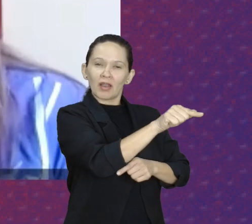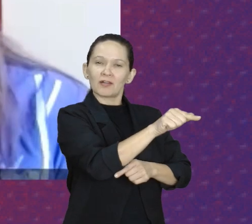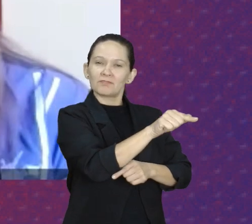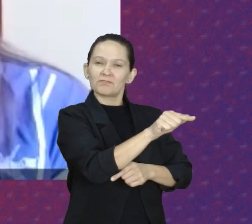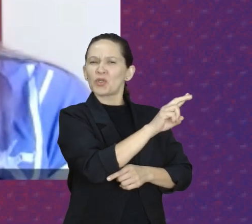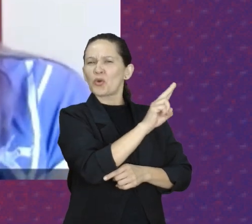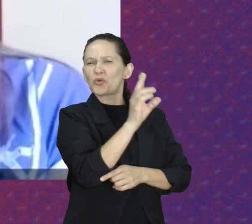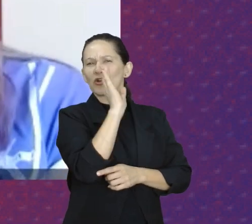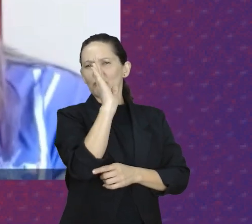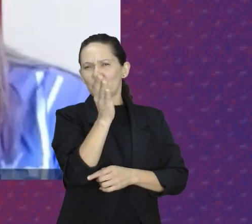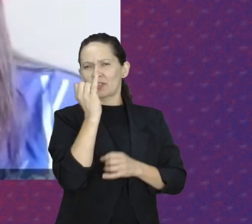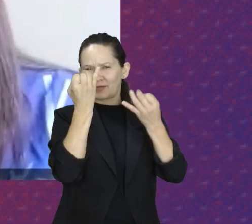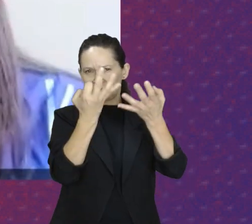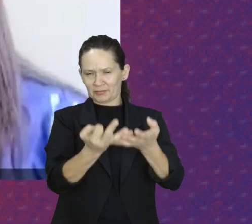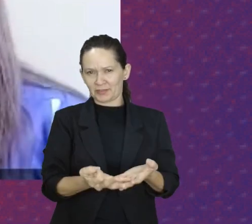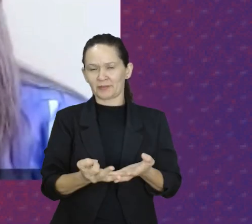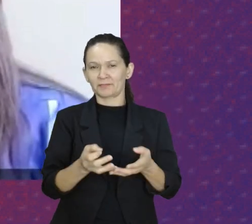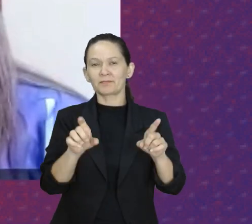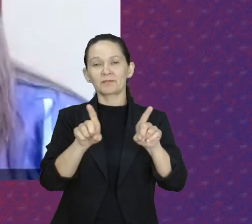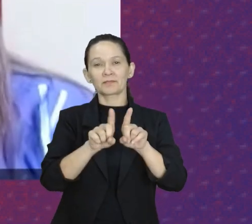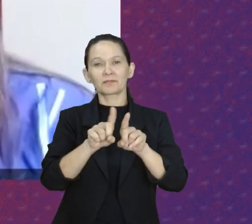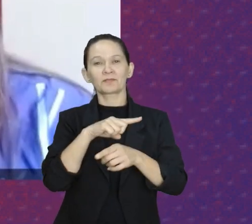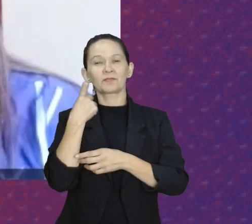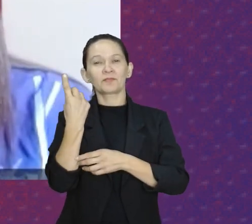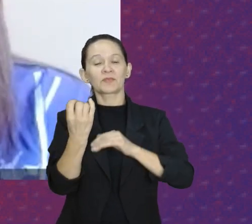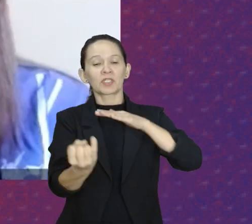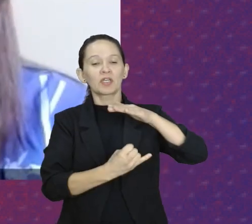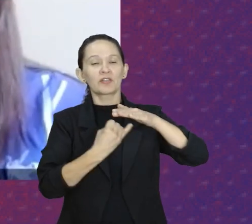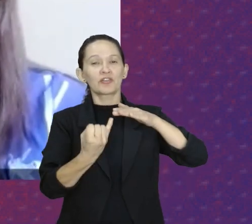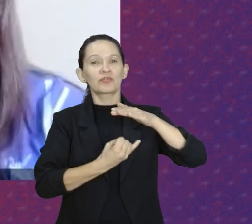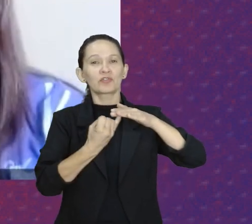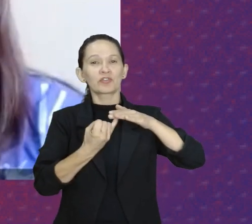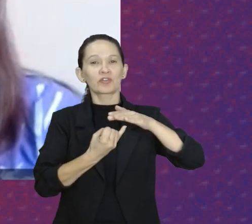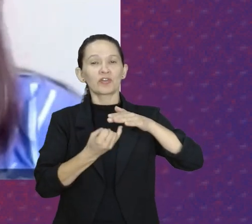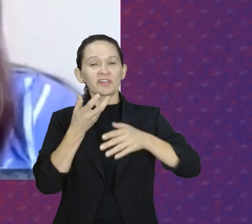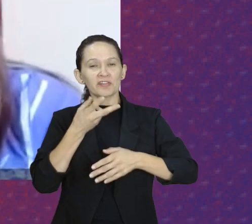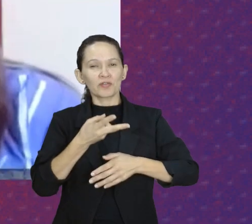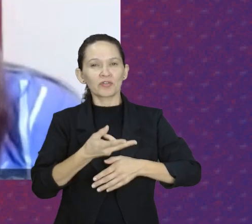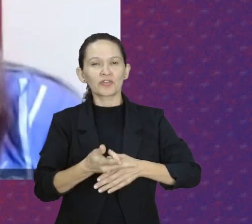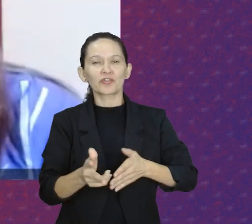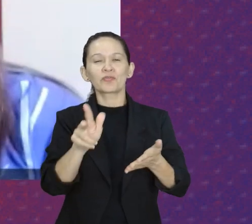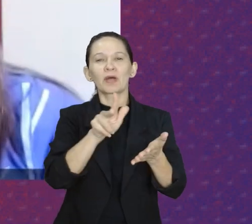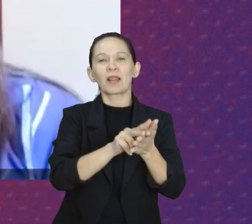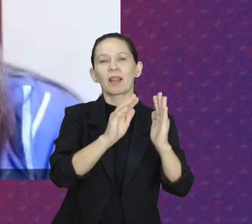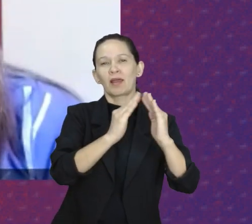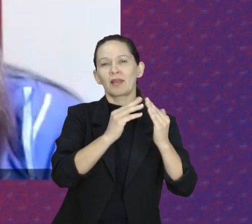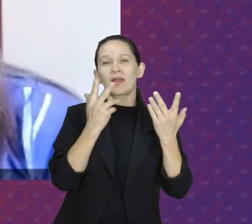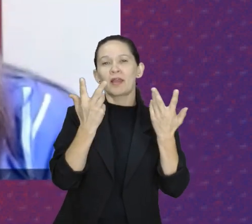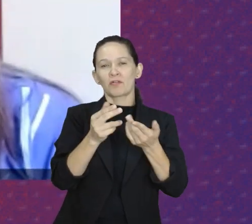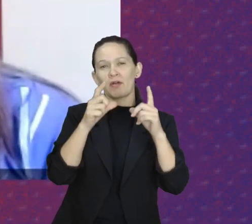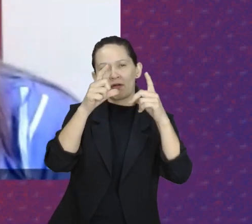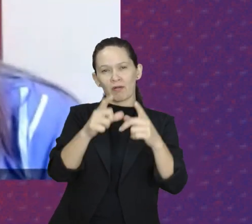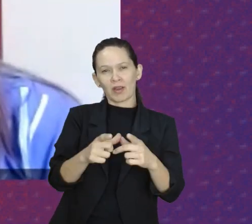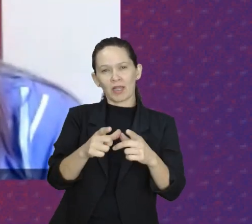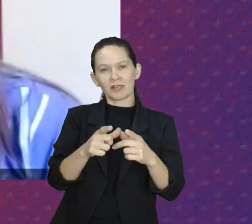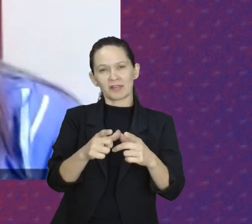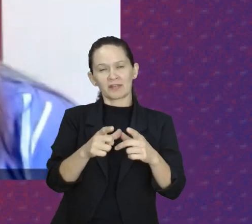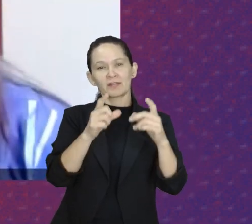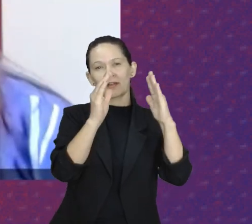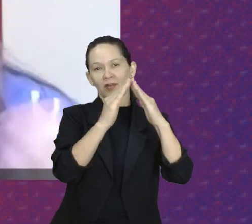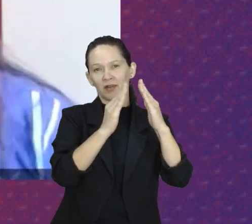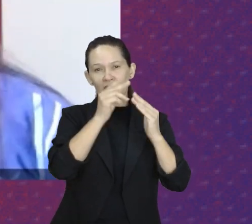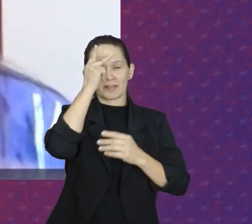nome já diz, e também as instituições de longa permanência, né, que são lugares onde os idosos podem